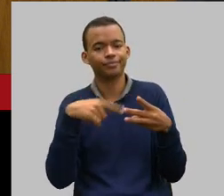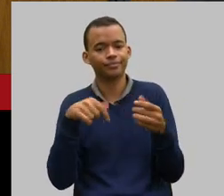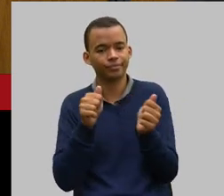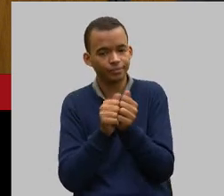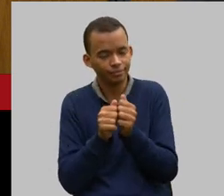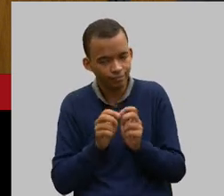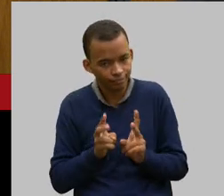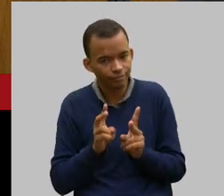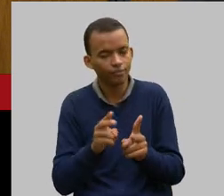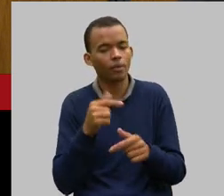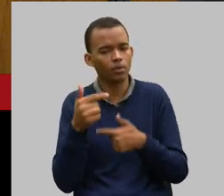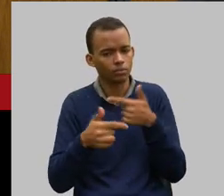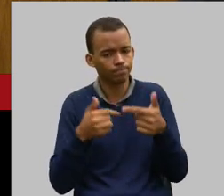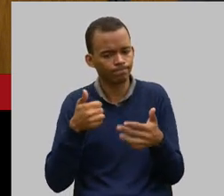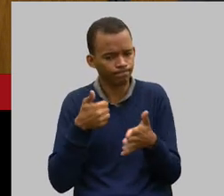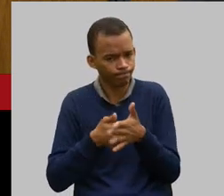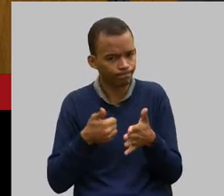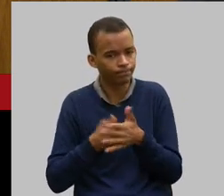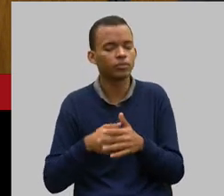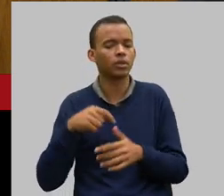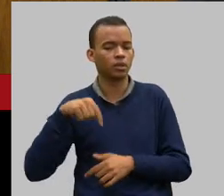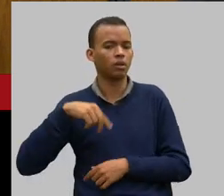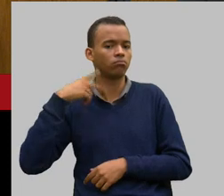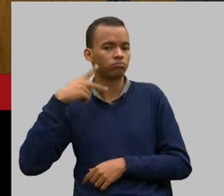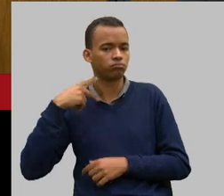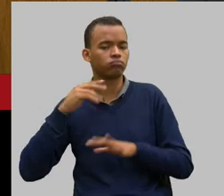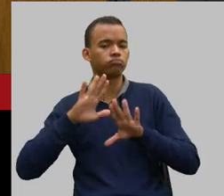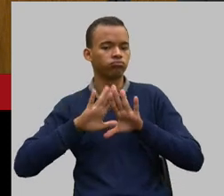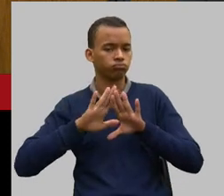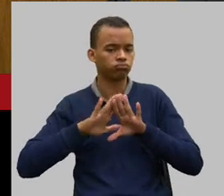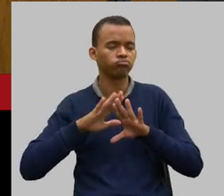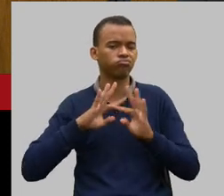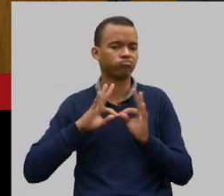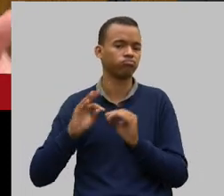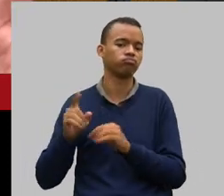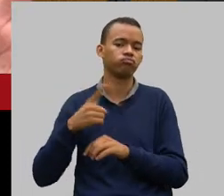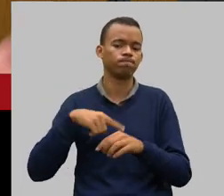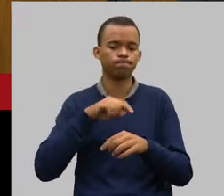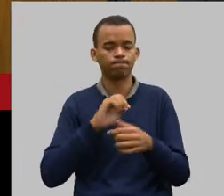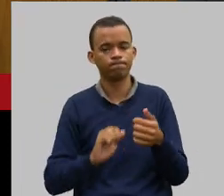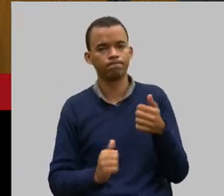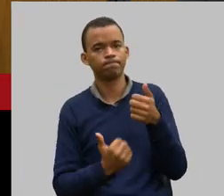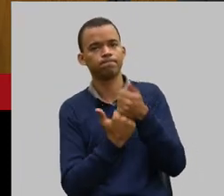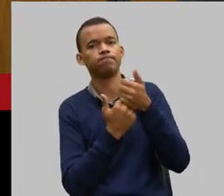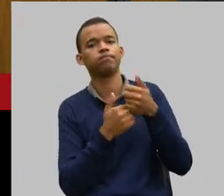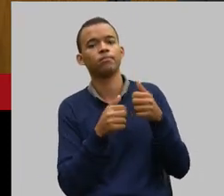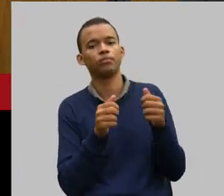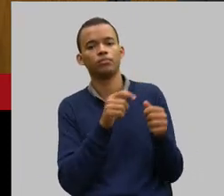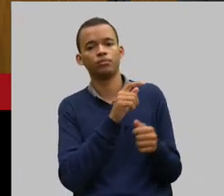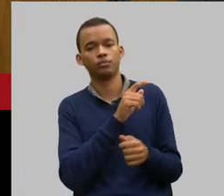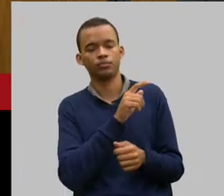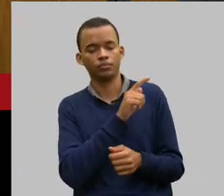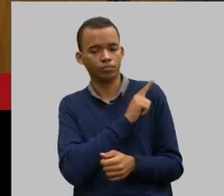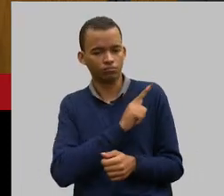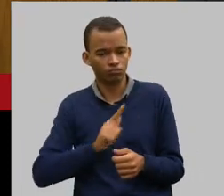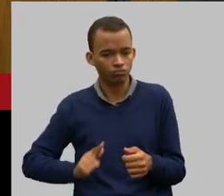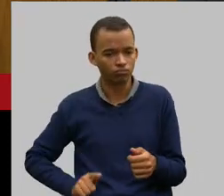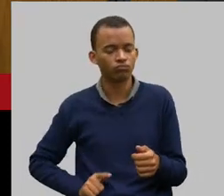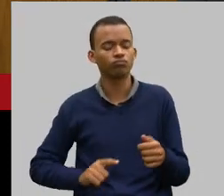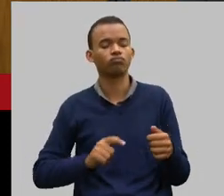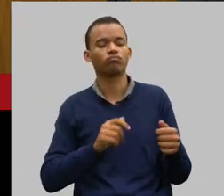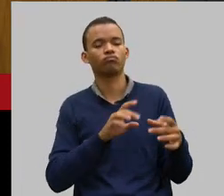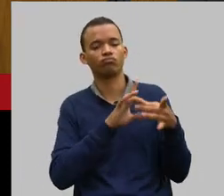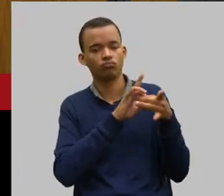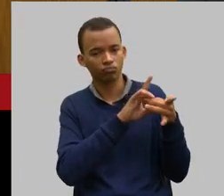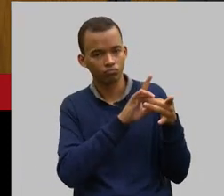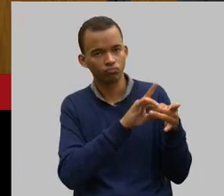né O que depender desse parlamentar dessa casa tenho certeza que vamos sempre estar ao lado do governo do nosso Governador rombel Zema ao lado